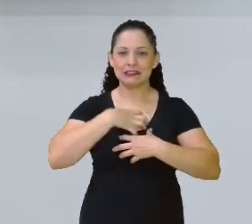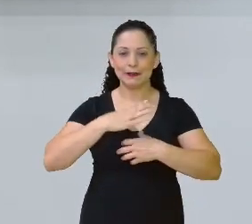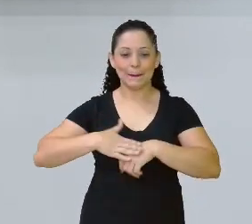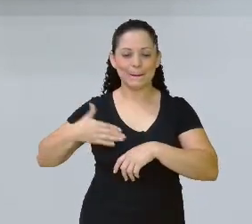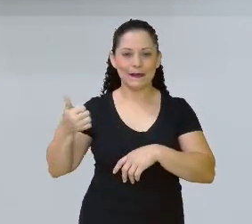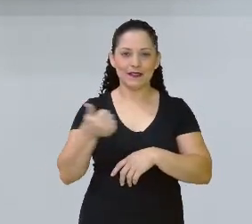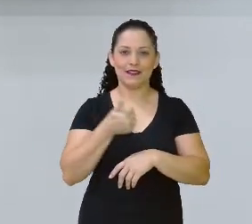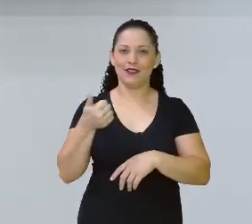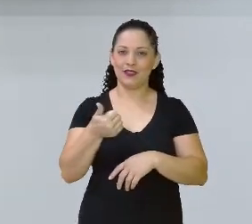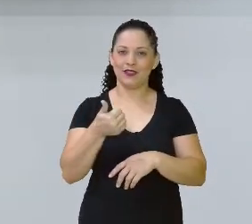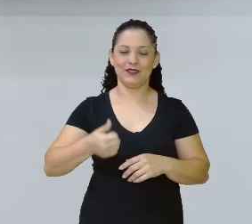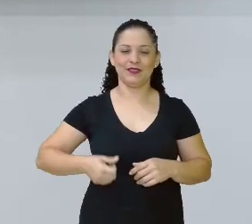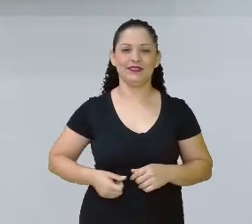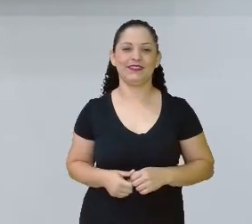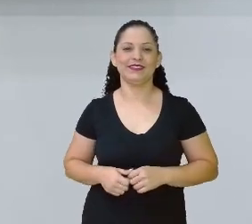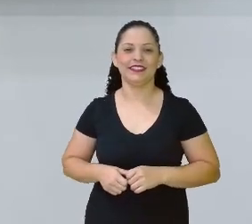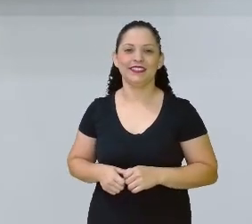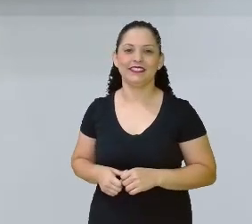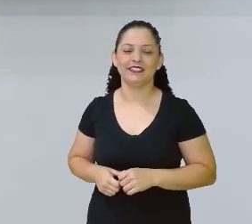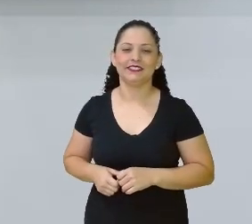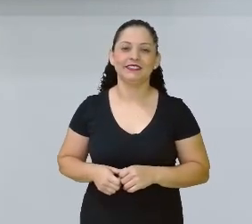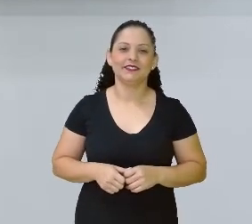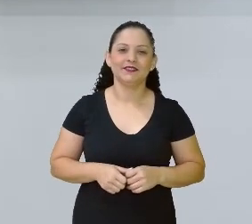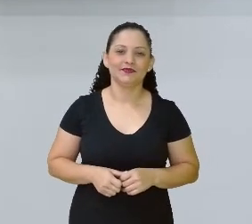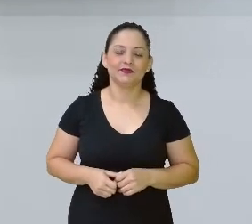melhor. Vamos lá.